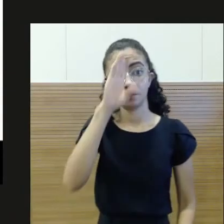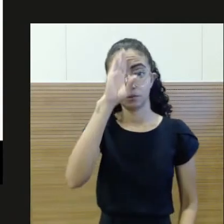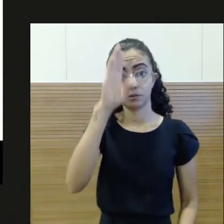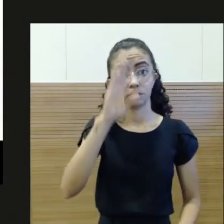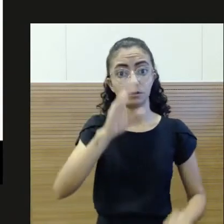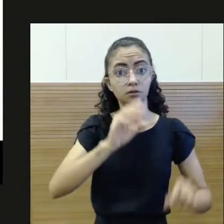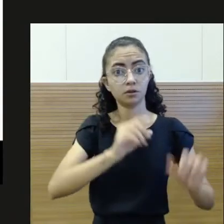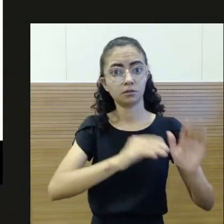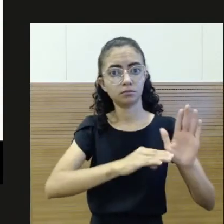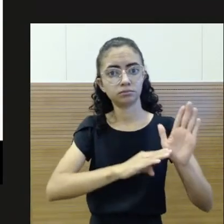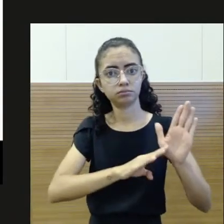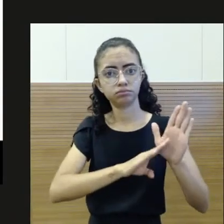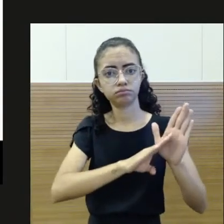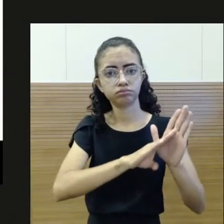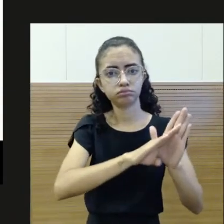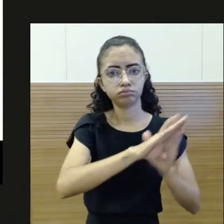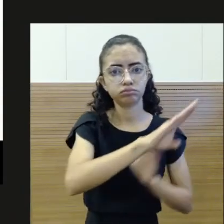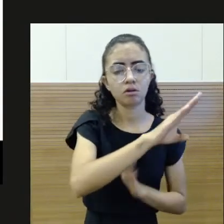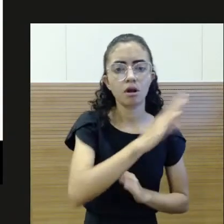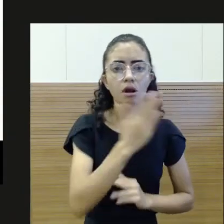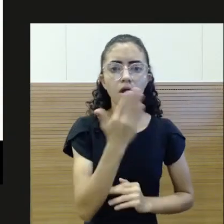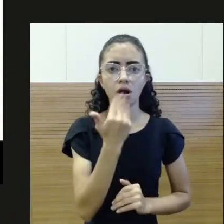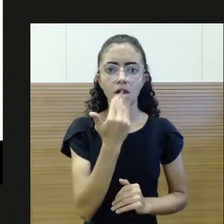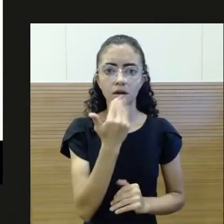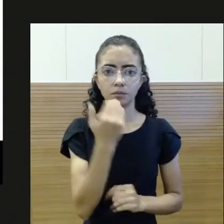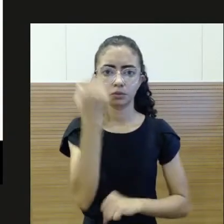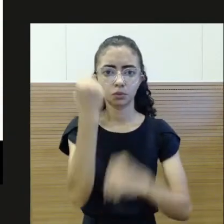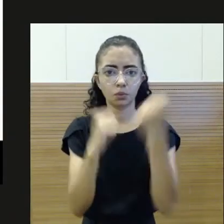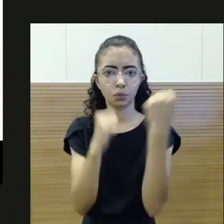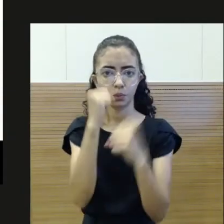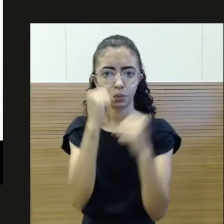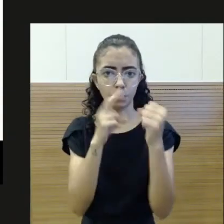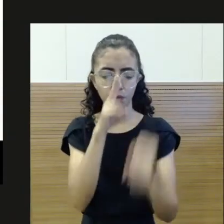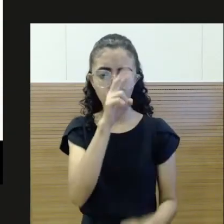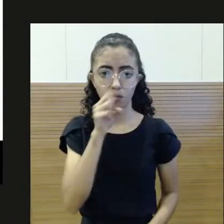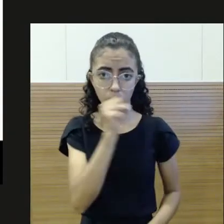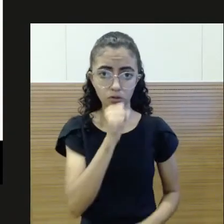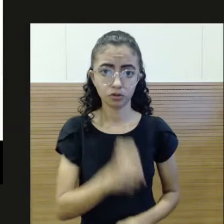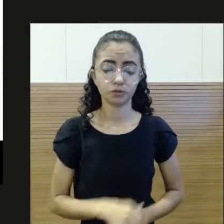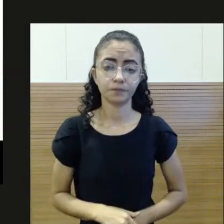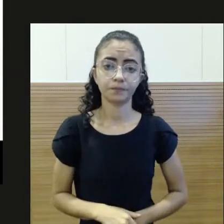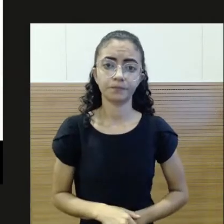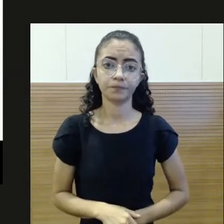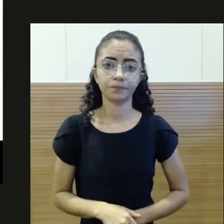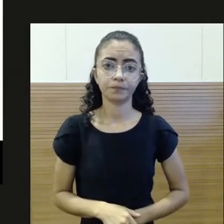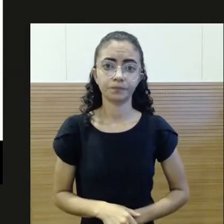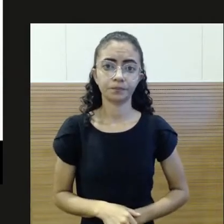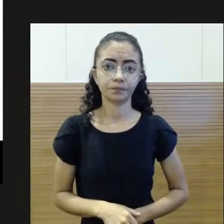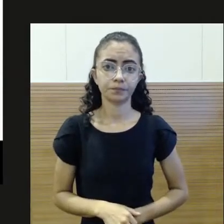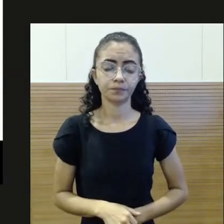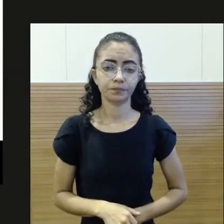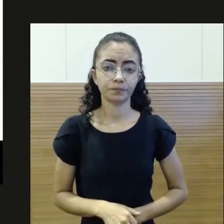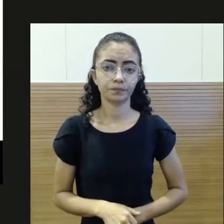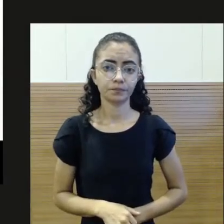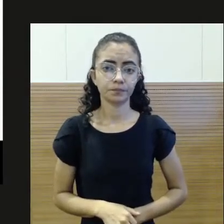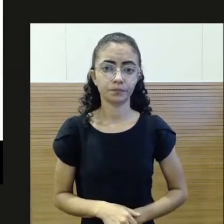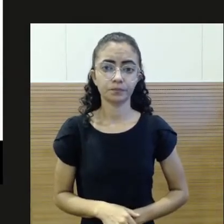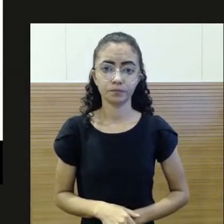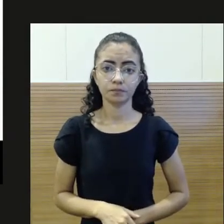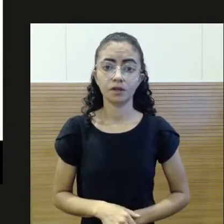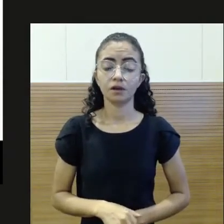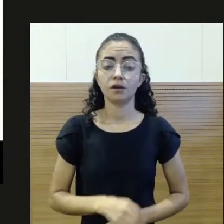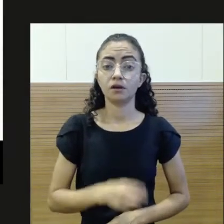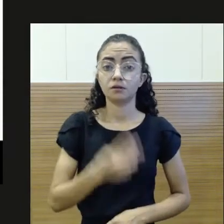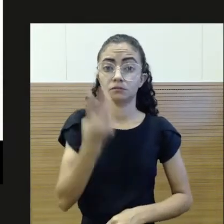produtos, alimentos e produtos alimentícios e bebidas ultraprocessados, ele é 3 ou